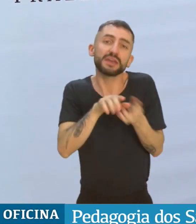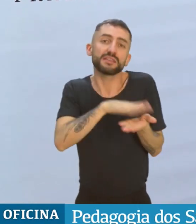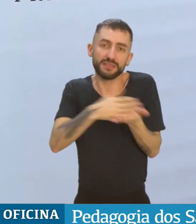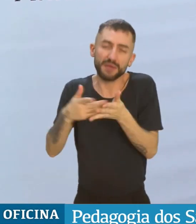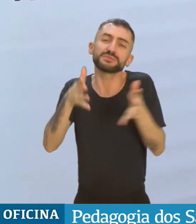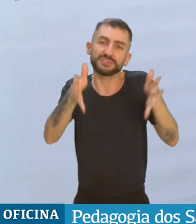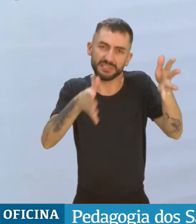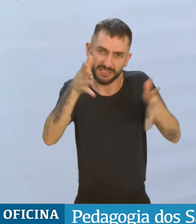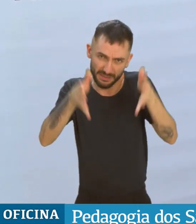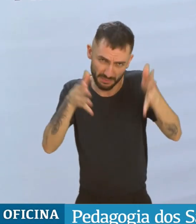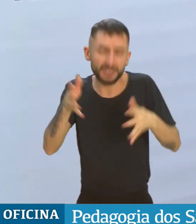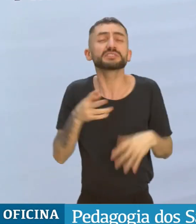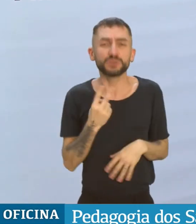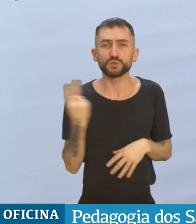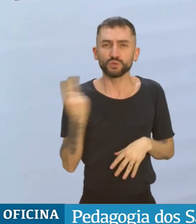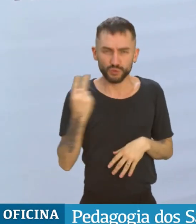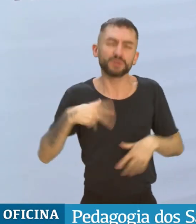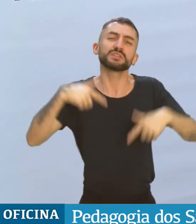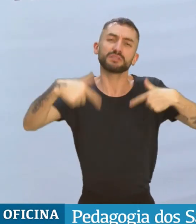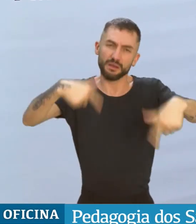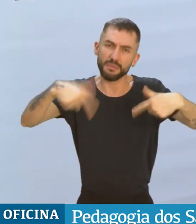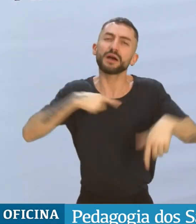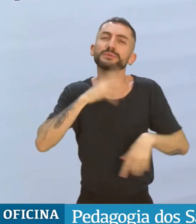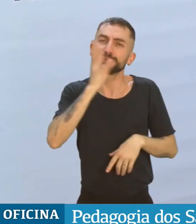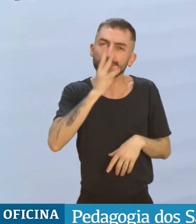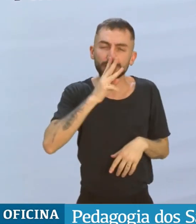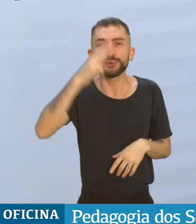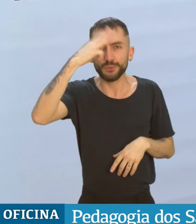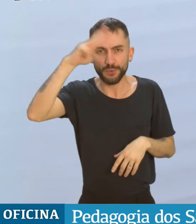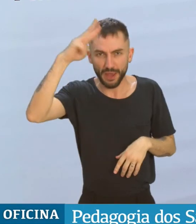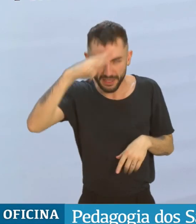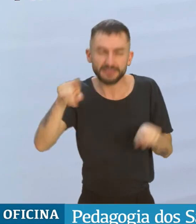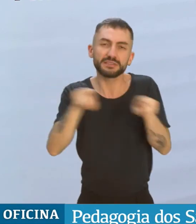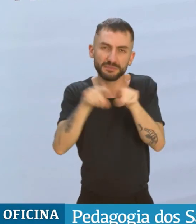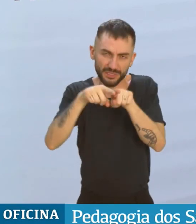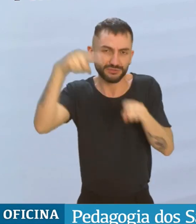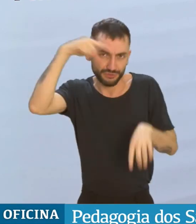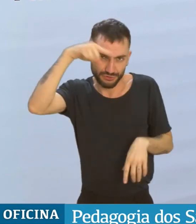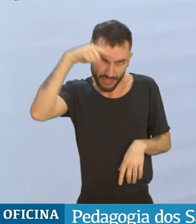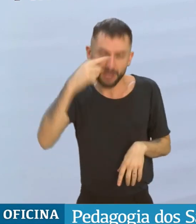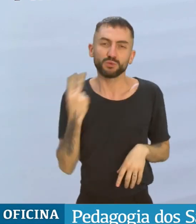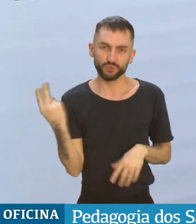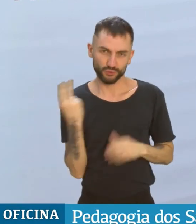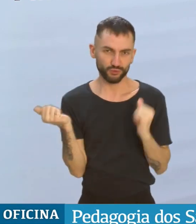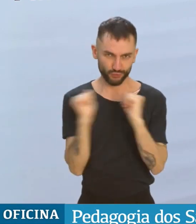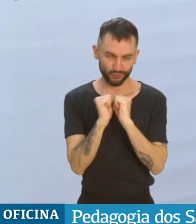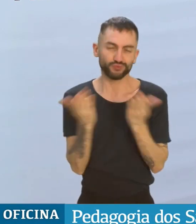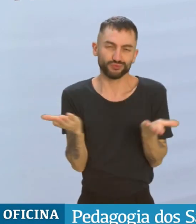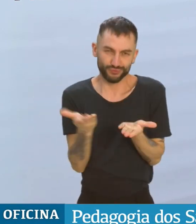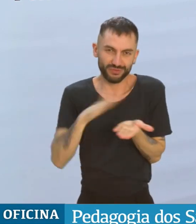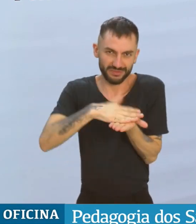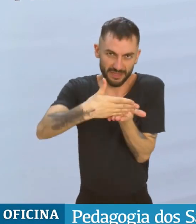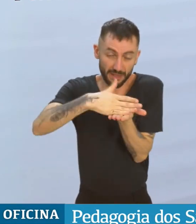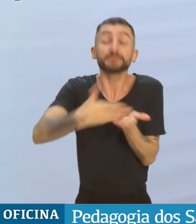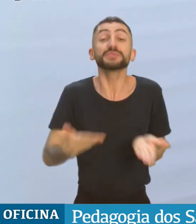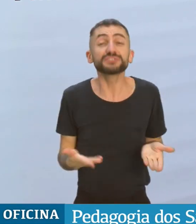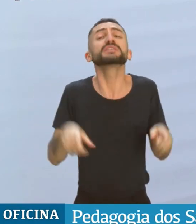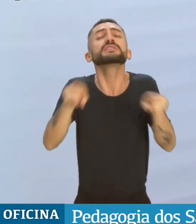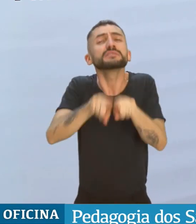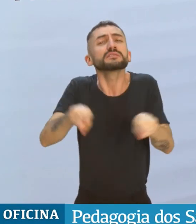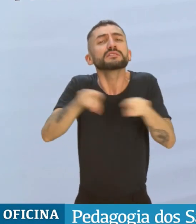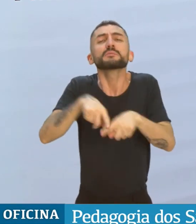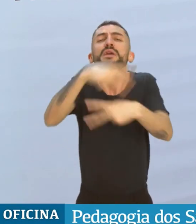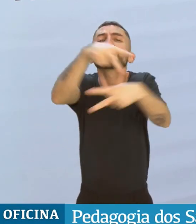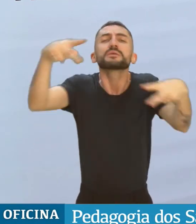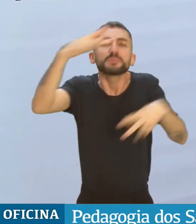de Libras, que têm um trabalho admirável, o Wesley Leal e o Thiago Santos, que estão aqui com a gente hoje, e a todos os